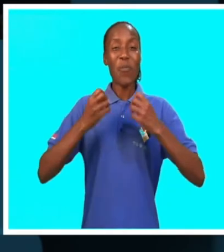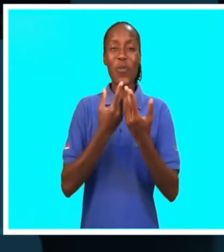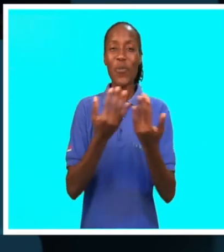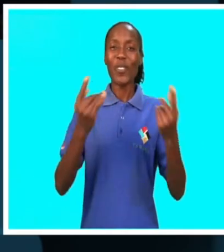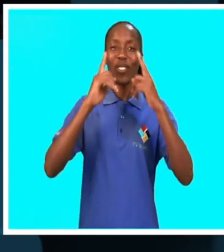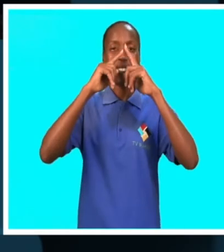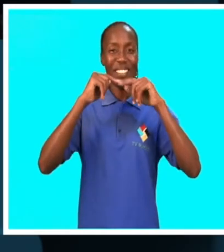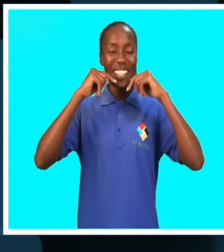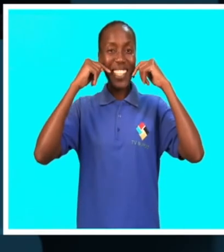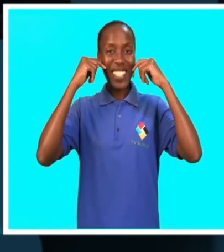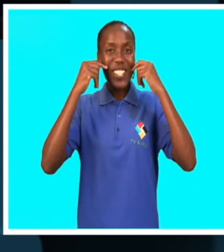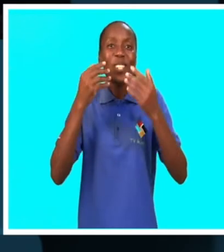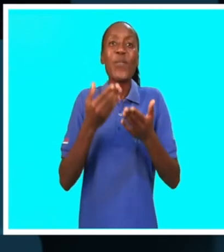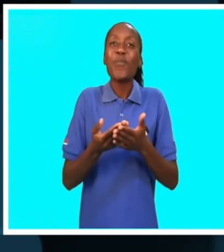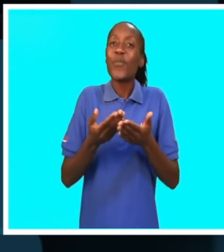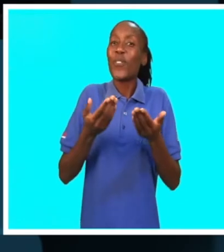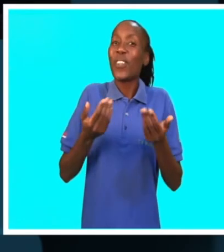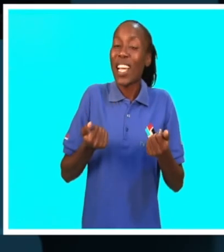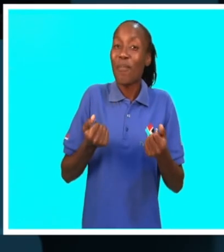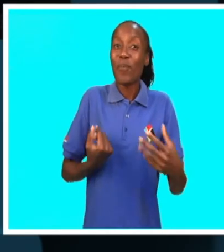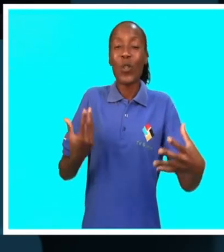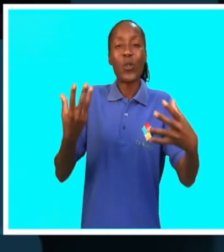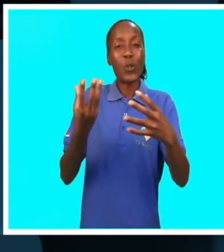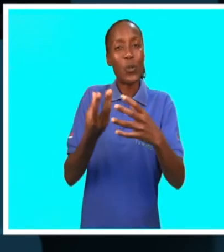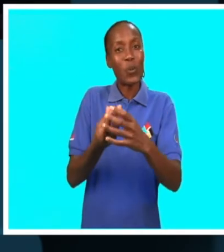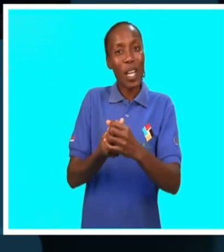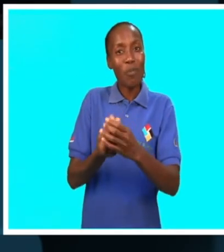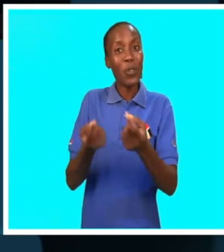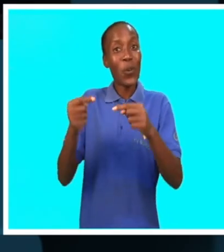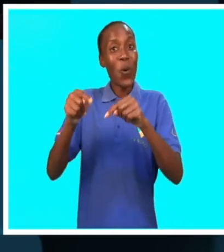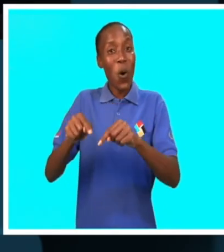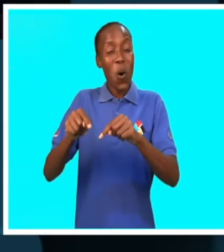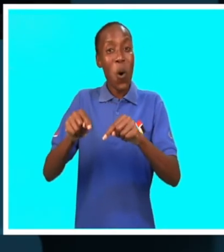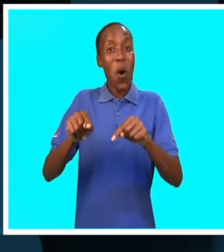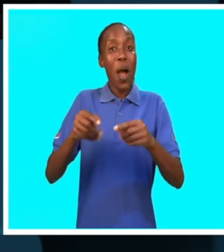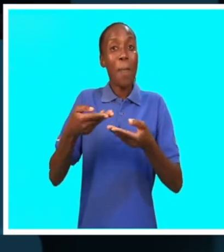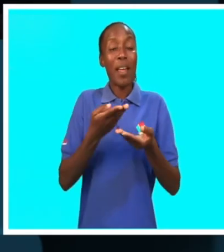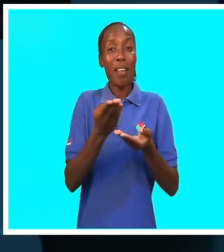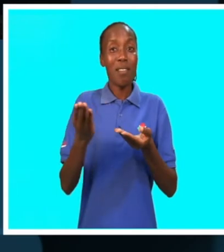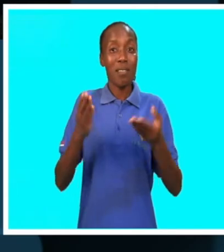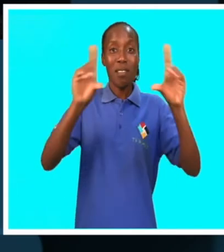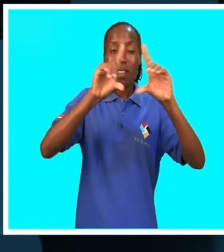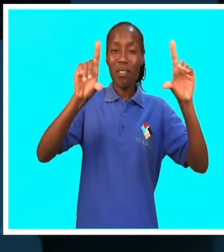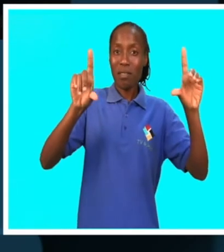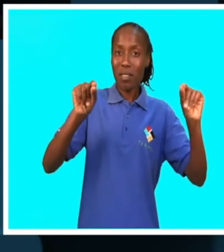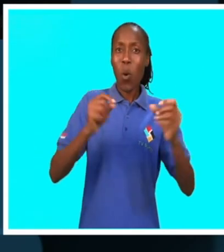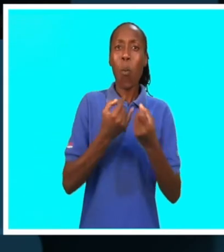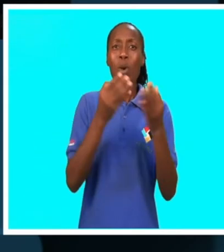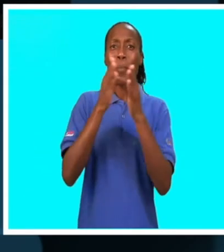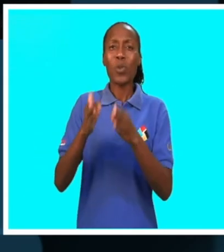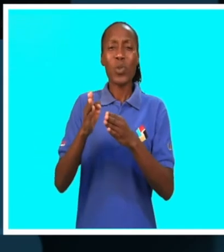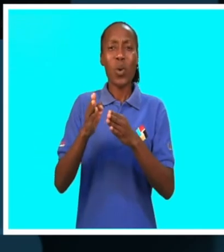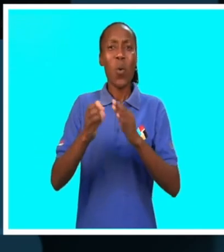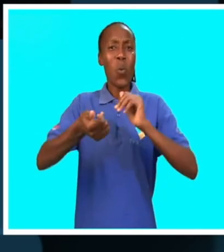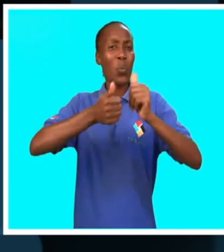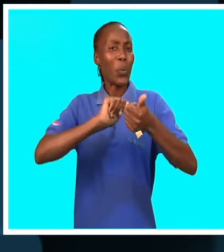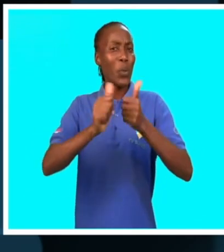Nós estamos muito felizes porque juntamos hoje para esta edição muitos